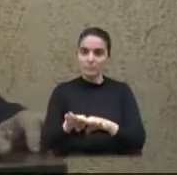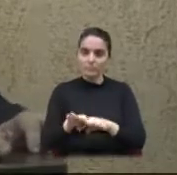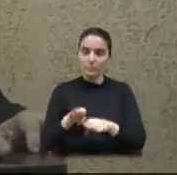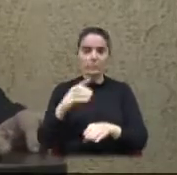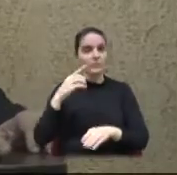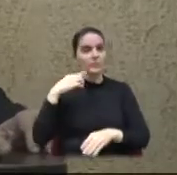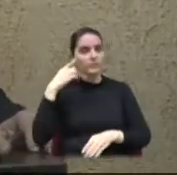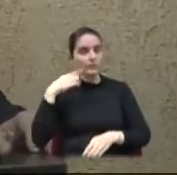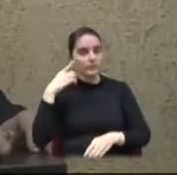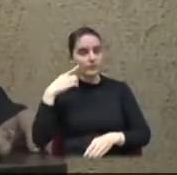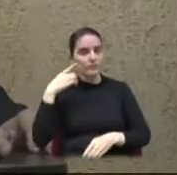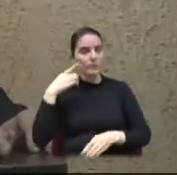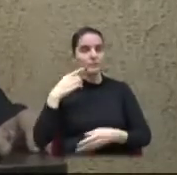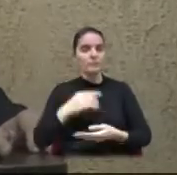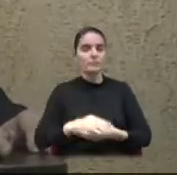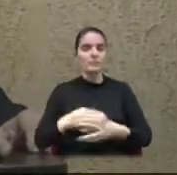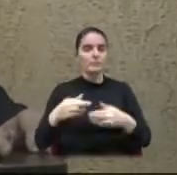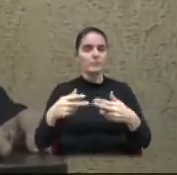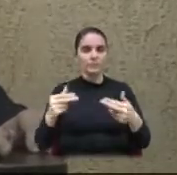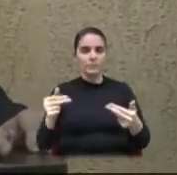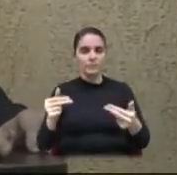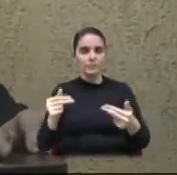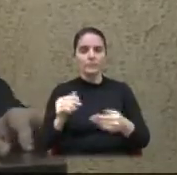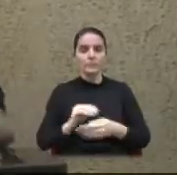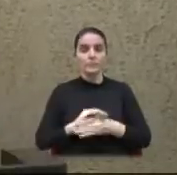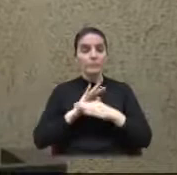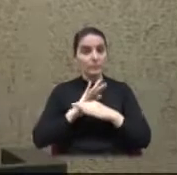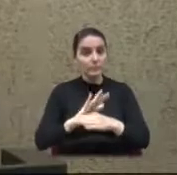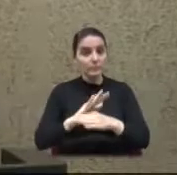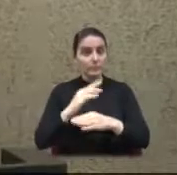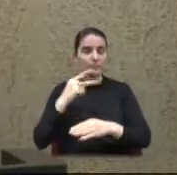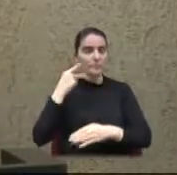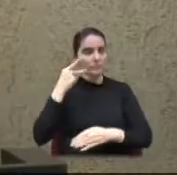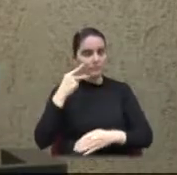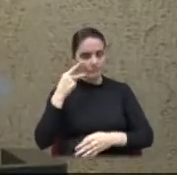também, muitos deles, assessoram os vereadores.